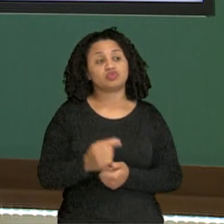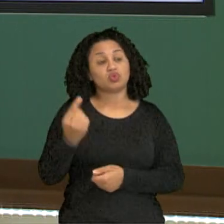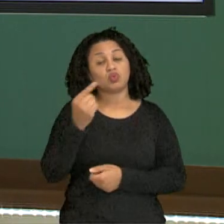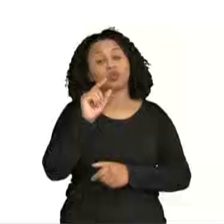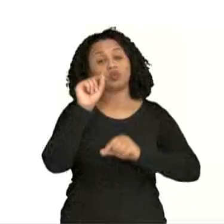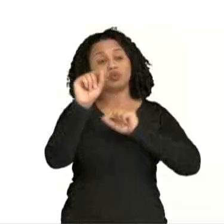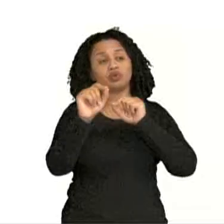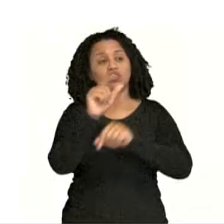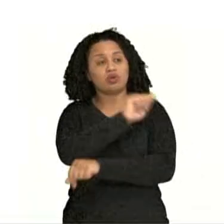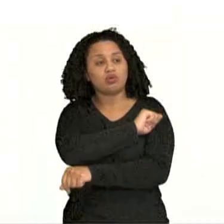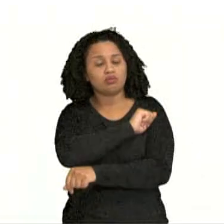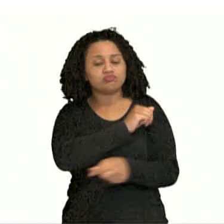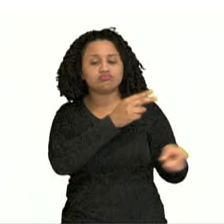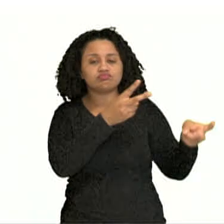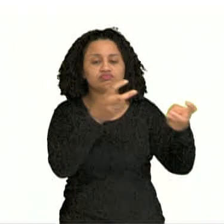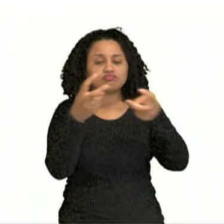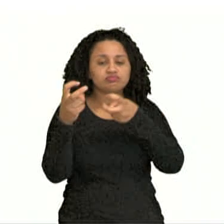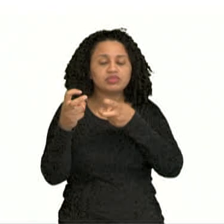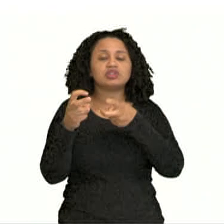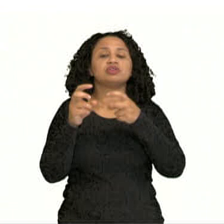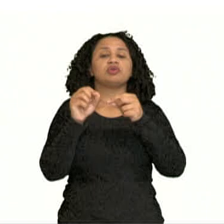Um aluno observou uma célula